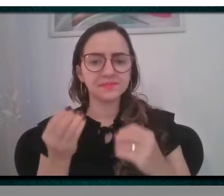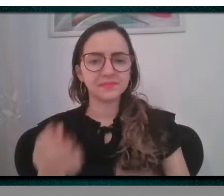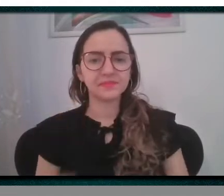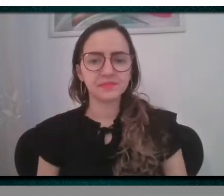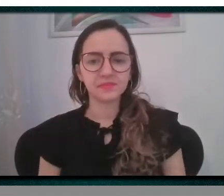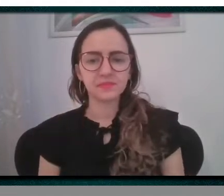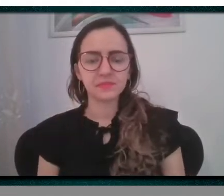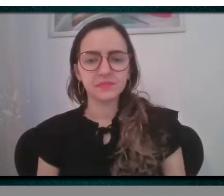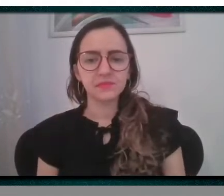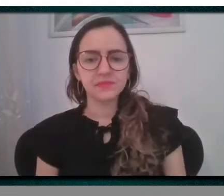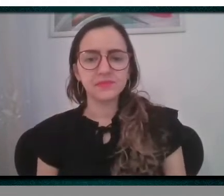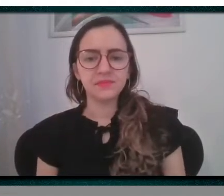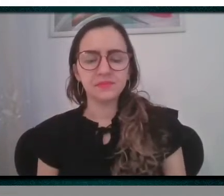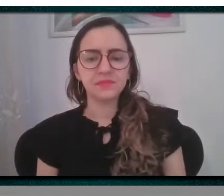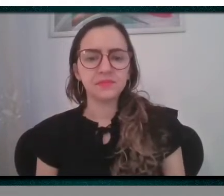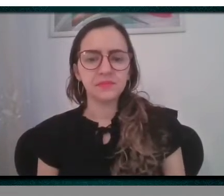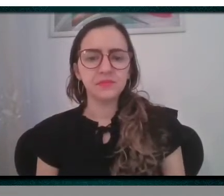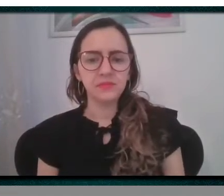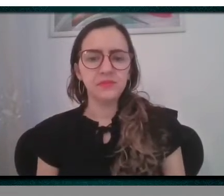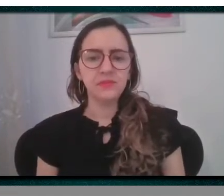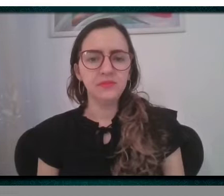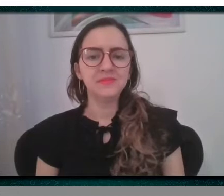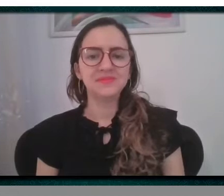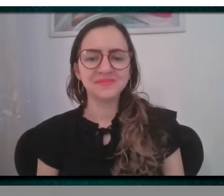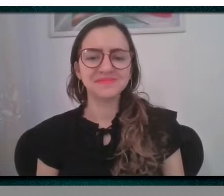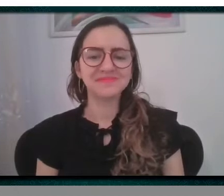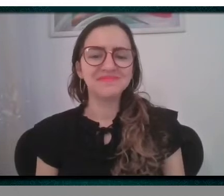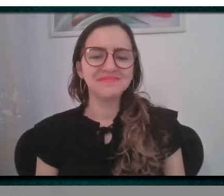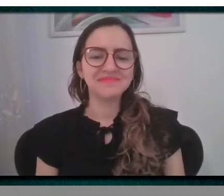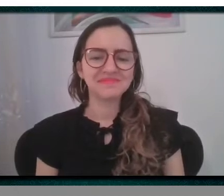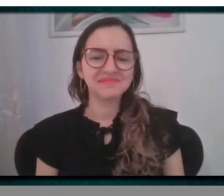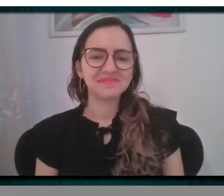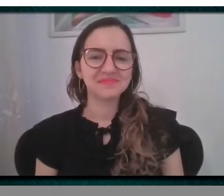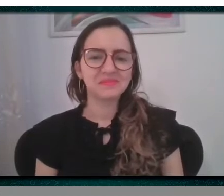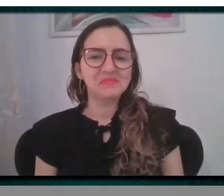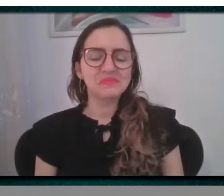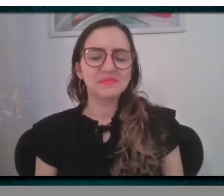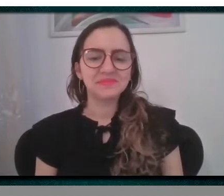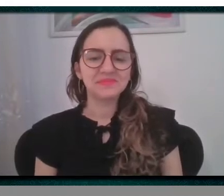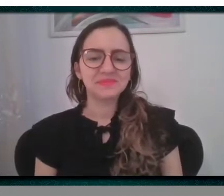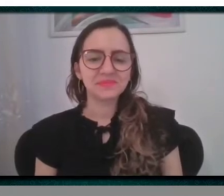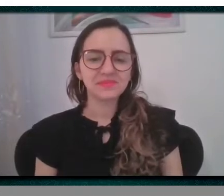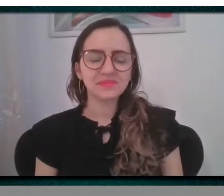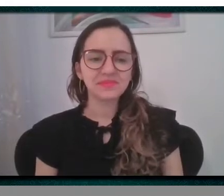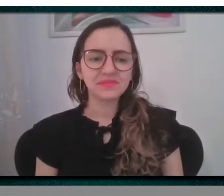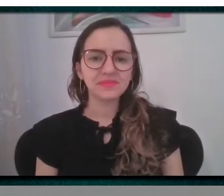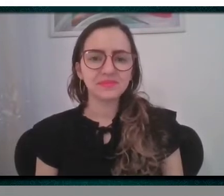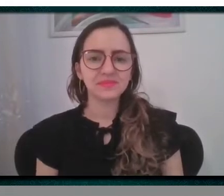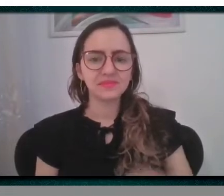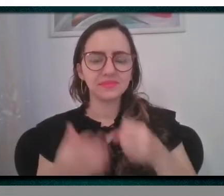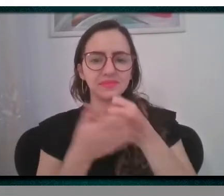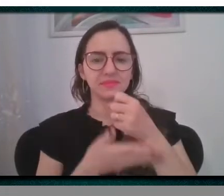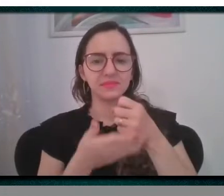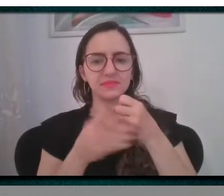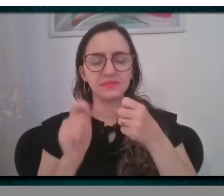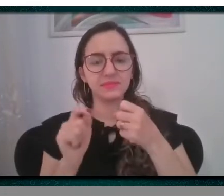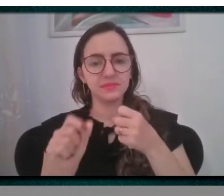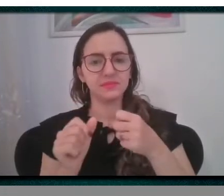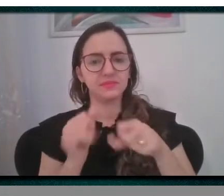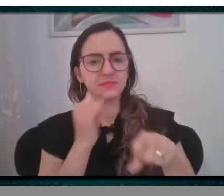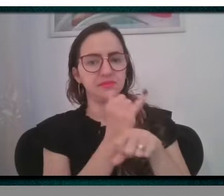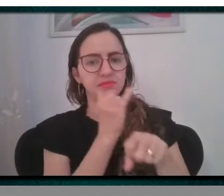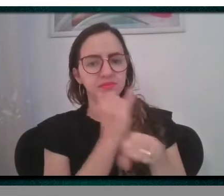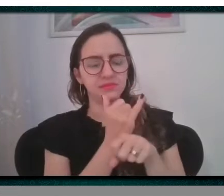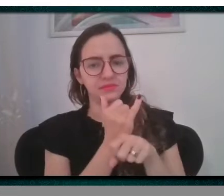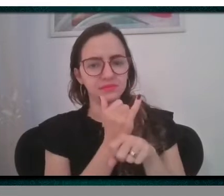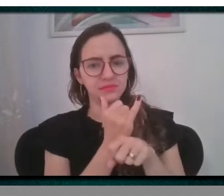ela é basicamente, né? A base é basicamente um metal com um OH,